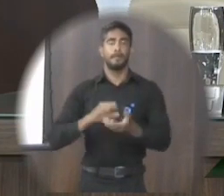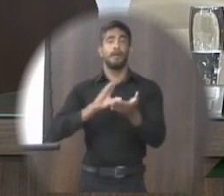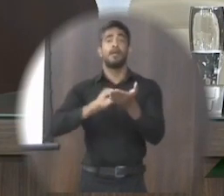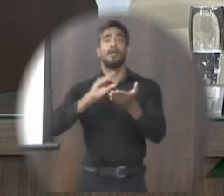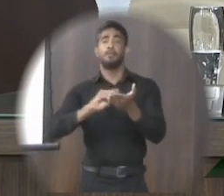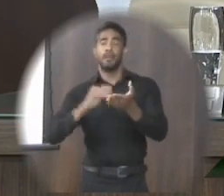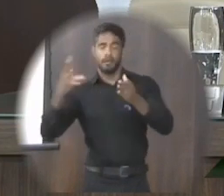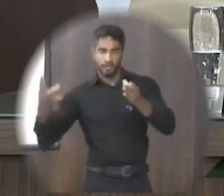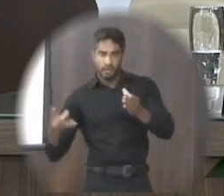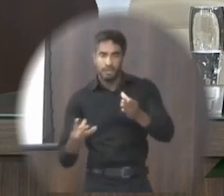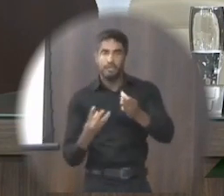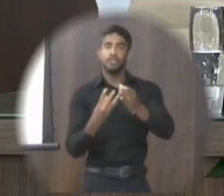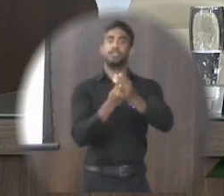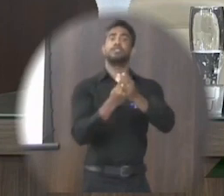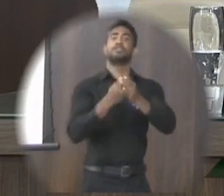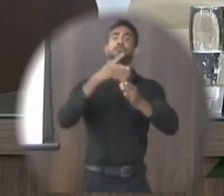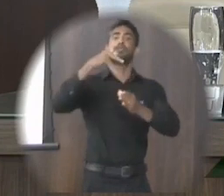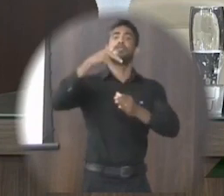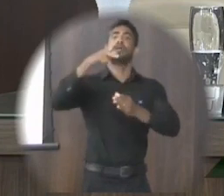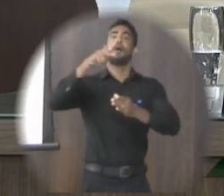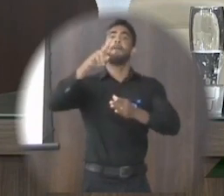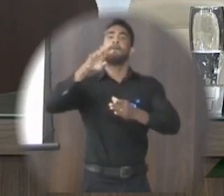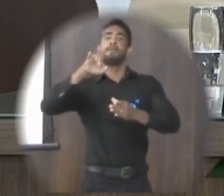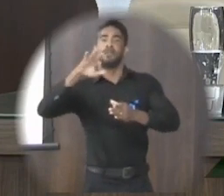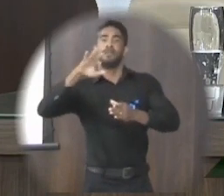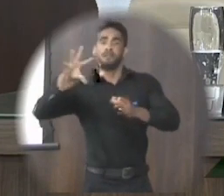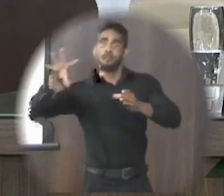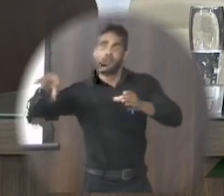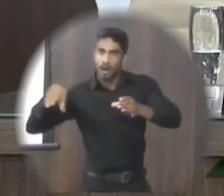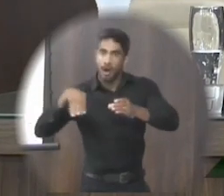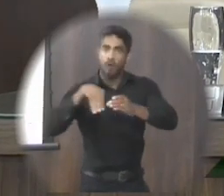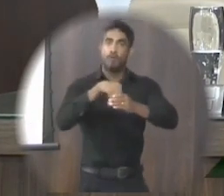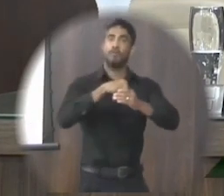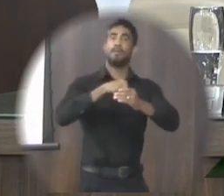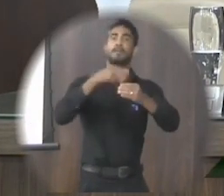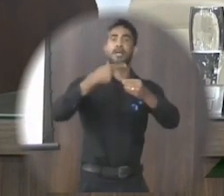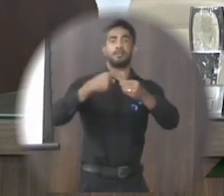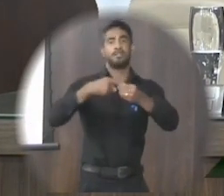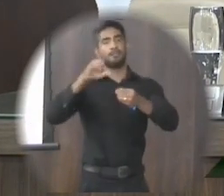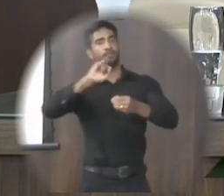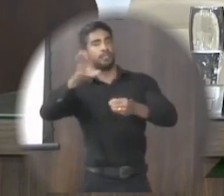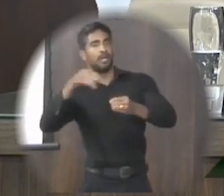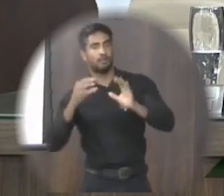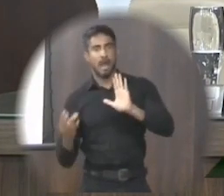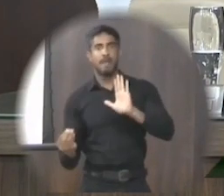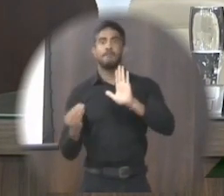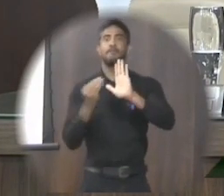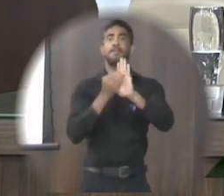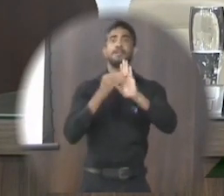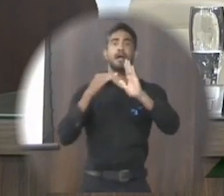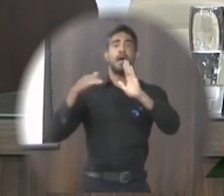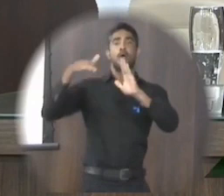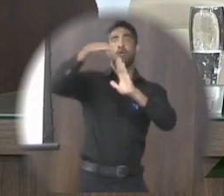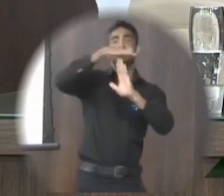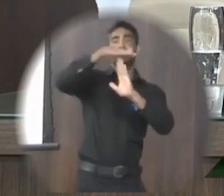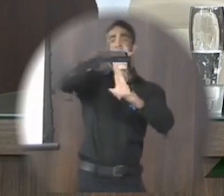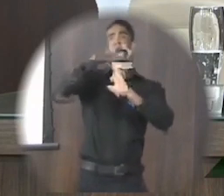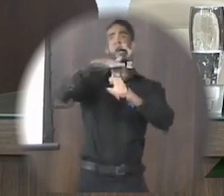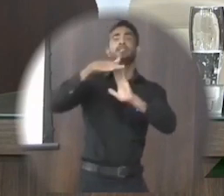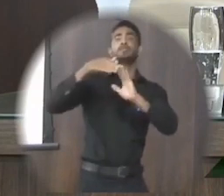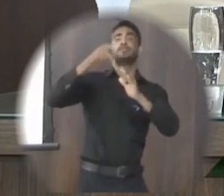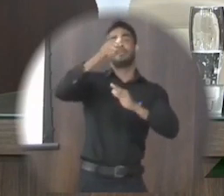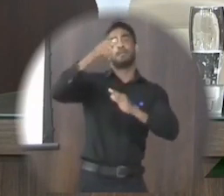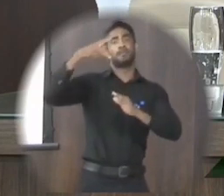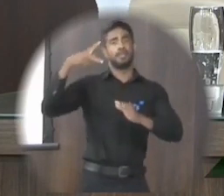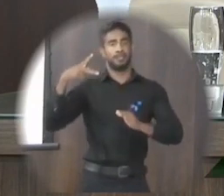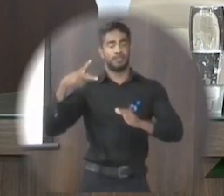Ementa, institui o regime de Previdência complementar no âmbito do município de Janaúba, fixa o limite máximo para a concessão de aposentadorias